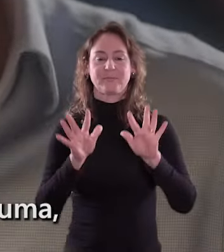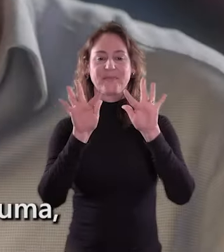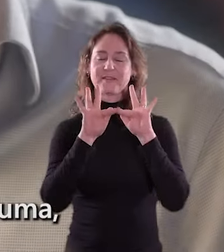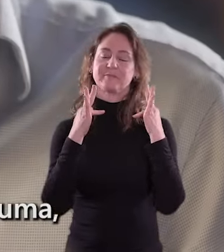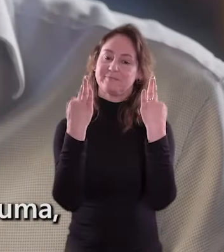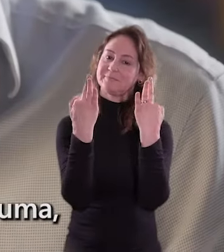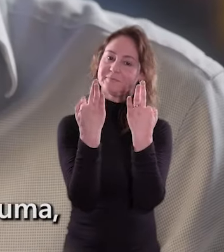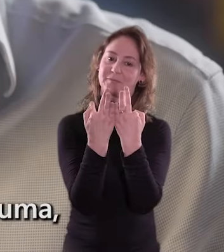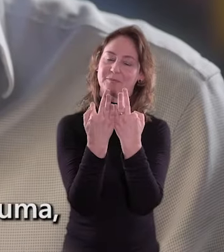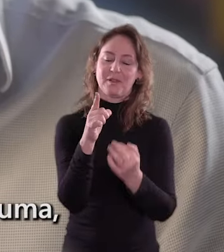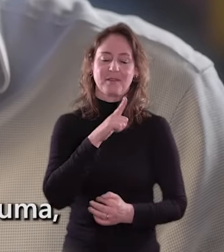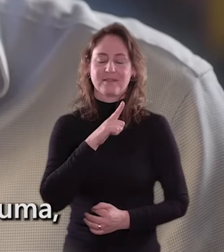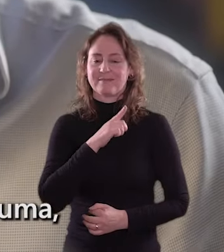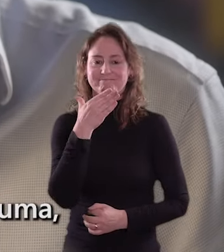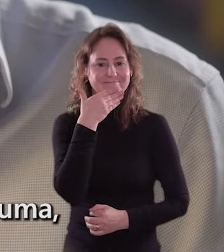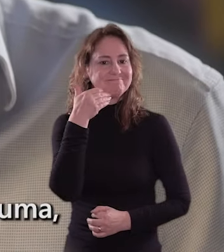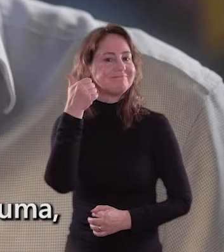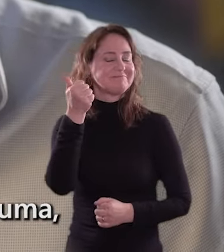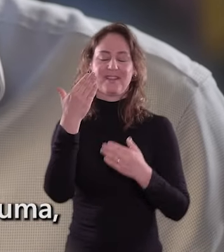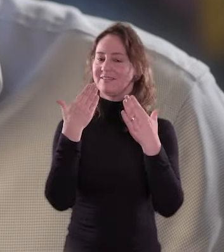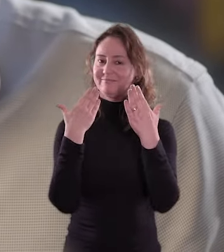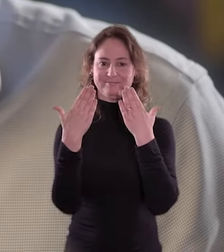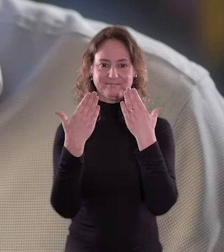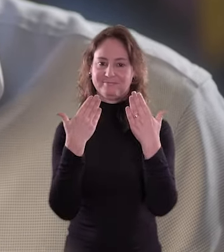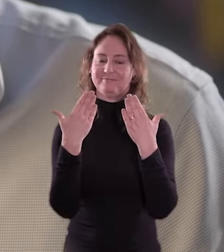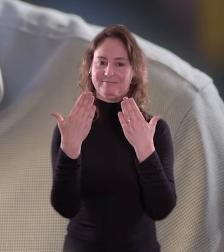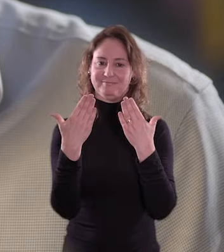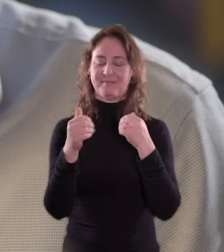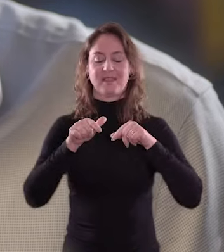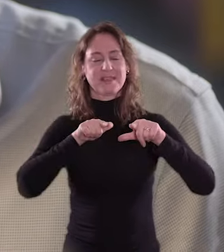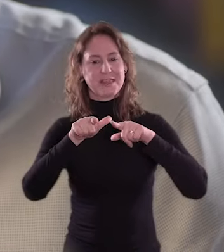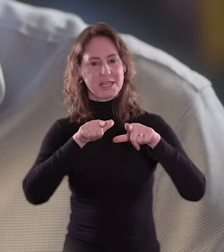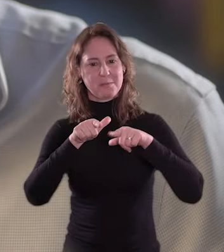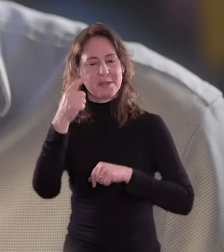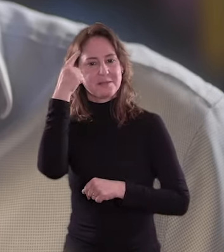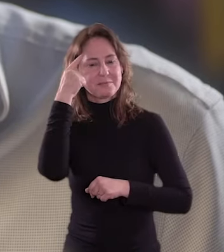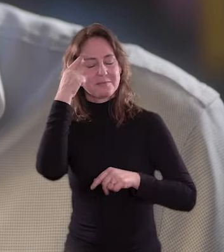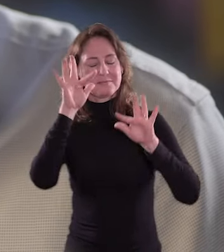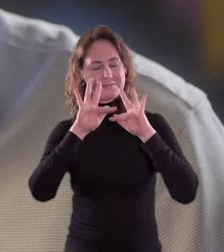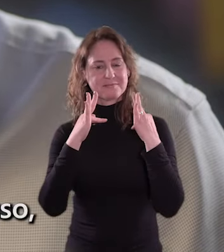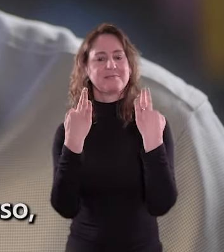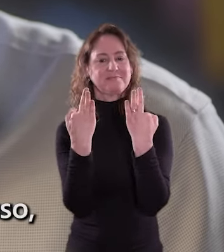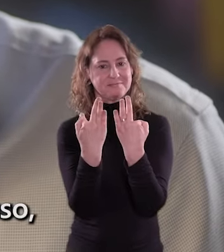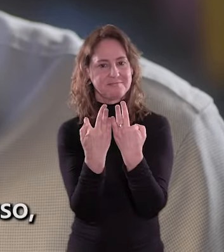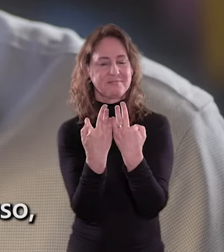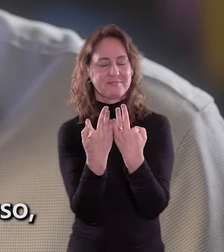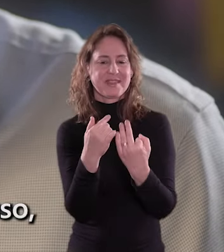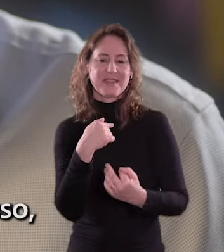Família é o que a gente tem de melhor, sem dúvida nenhuma. A gente trabalha sempre pensando na família e